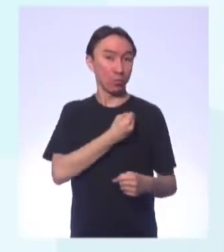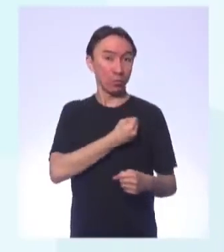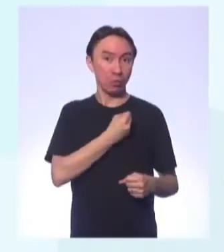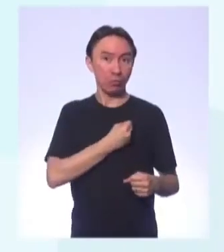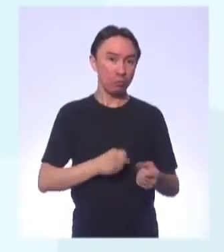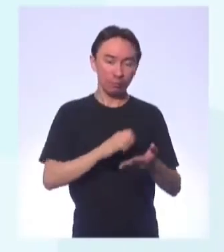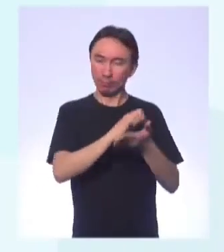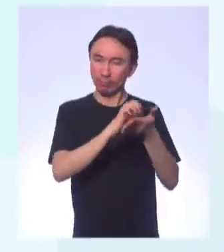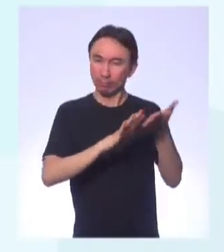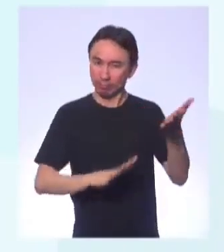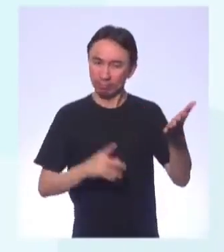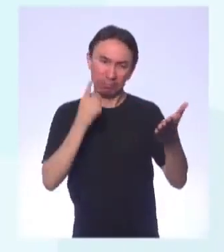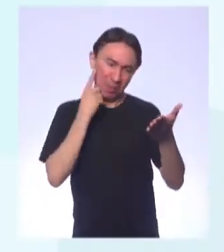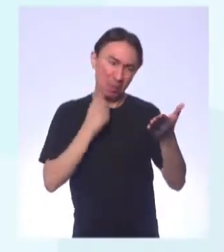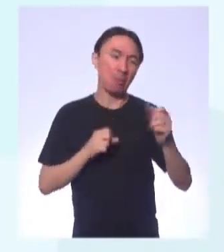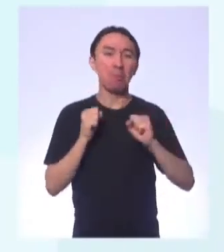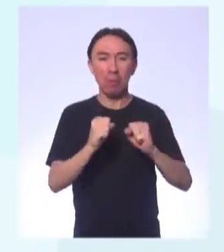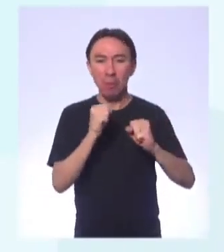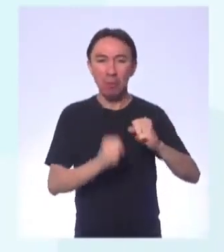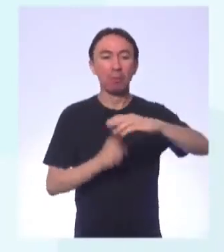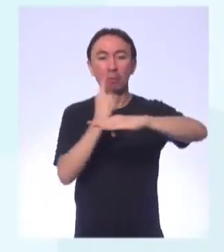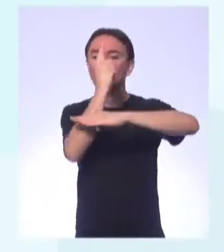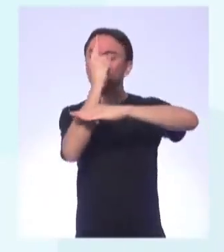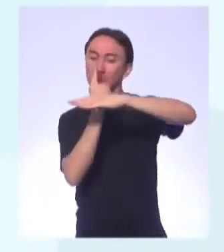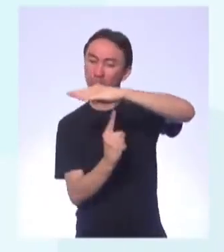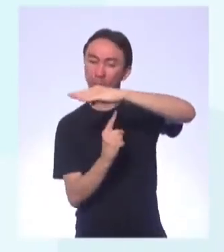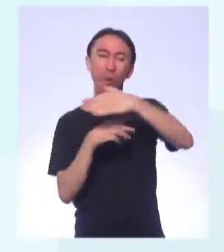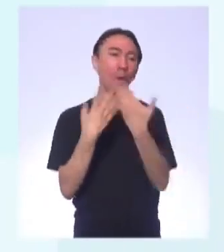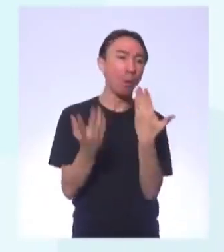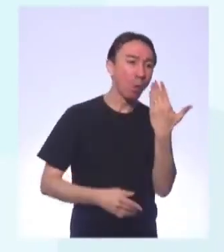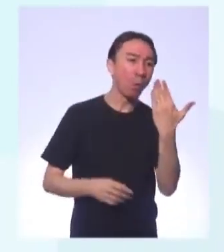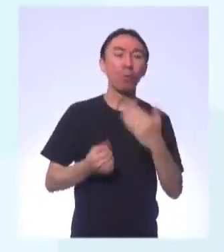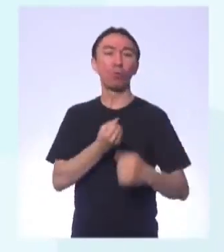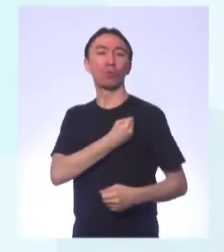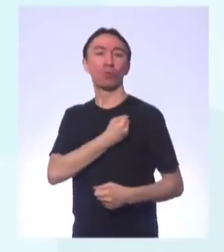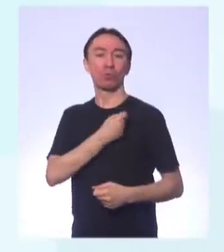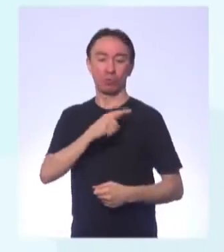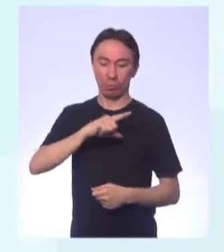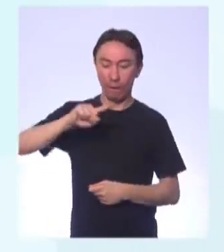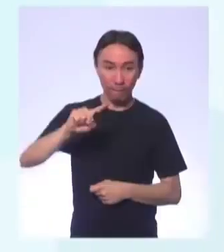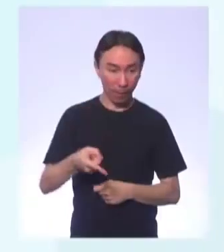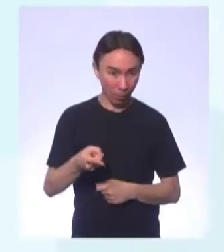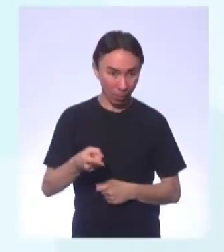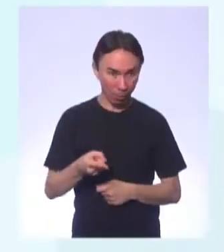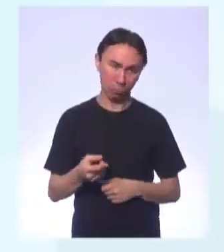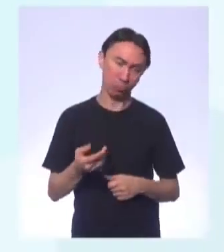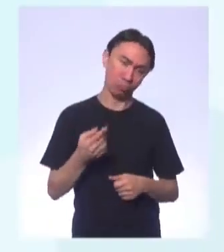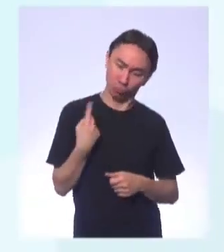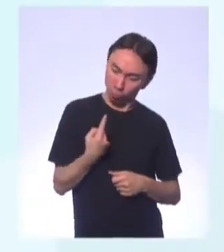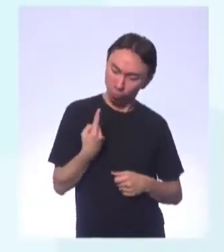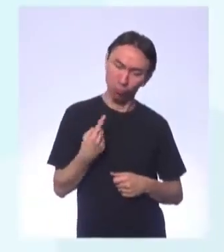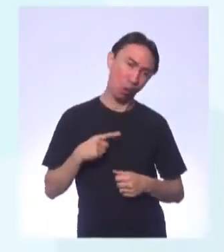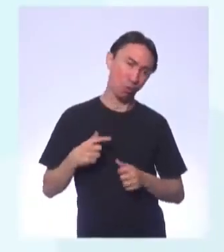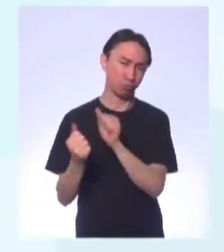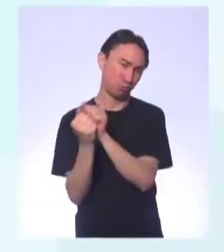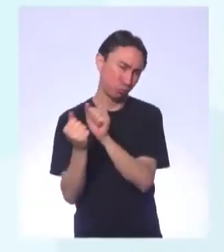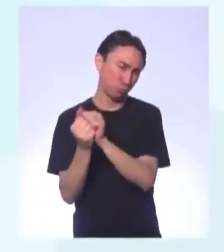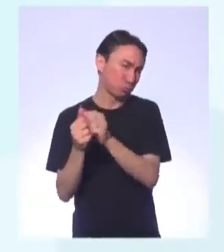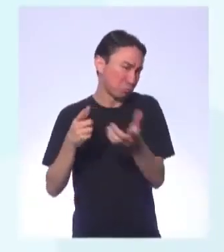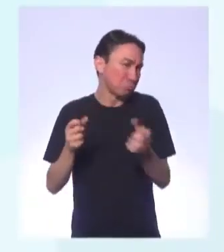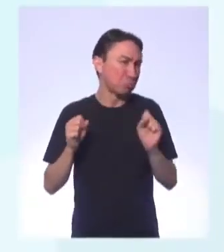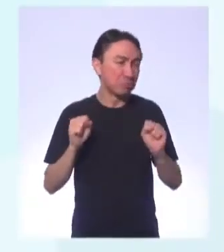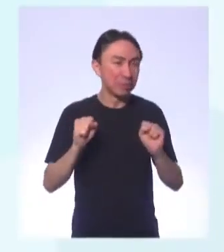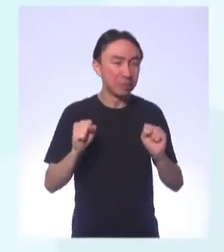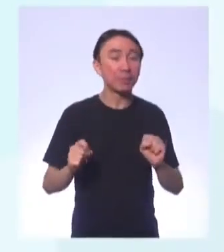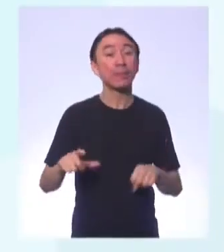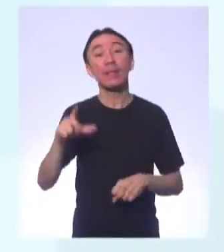de decimal para ser resolvido por um outro colega aí no caso a atenção o problema deve conter uma das operações